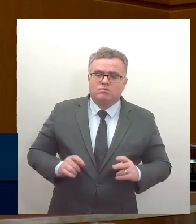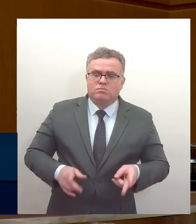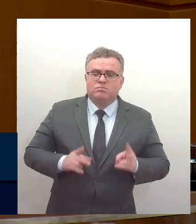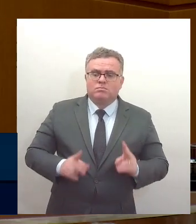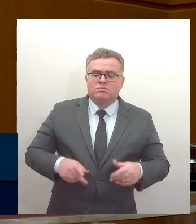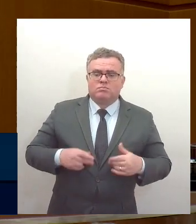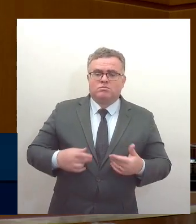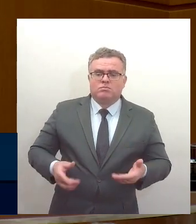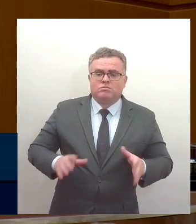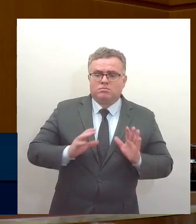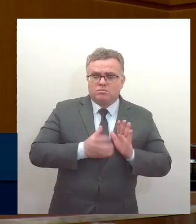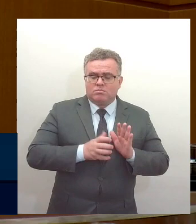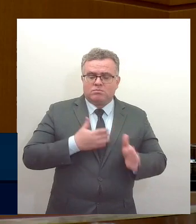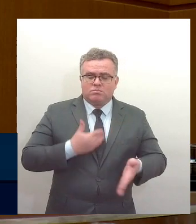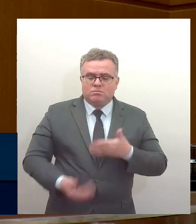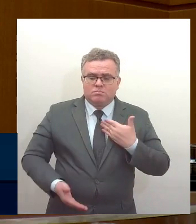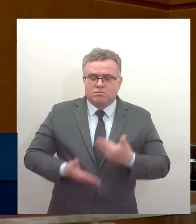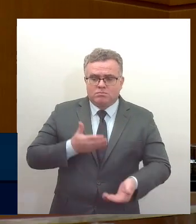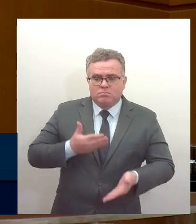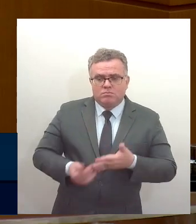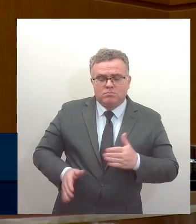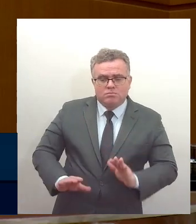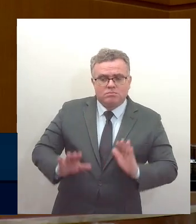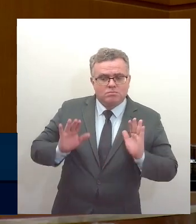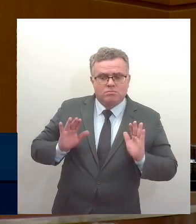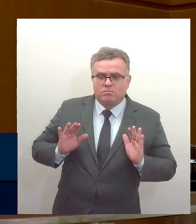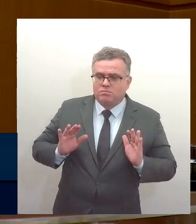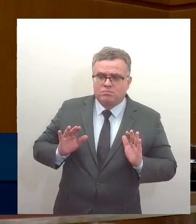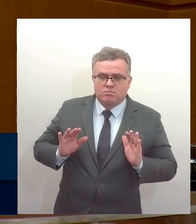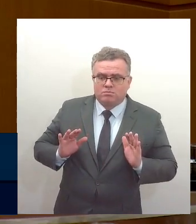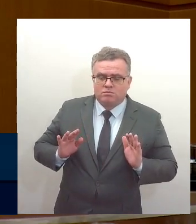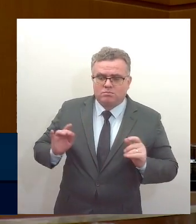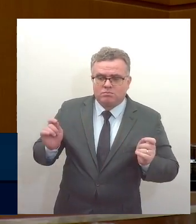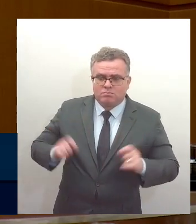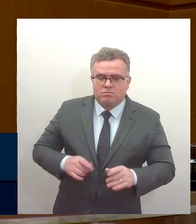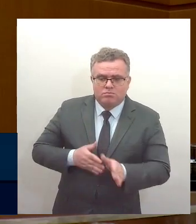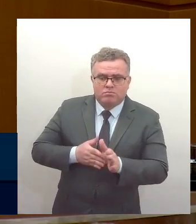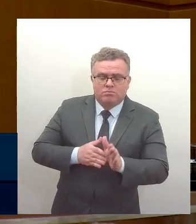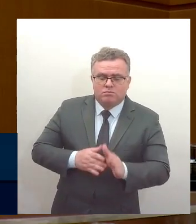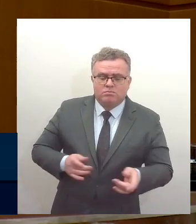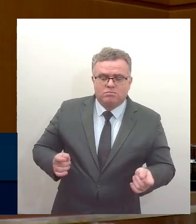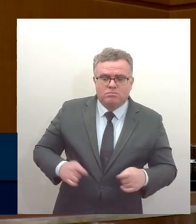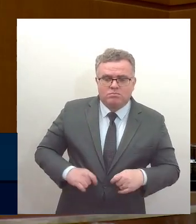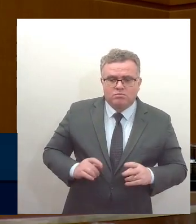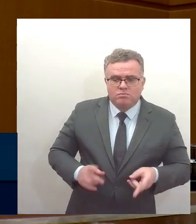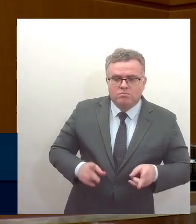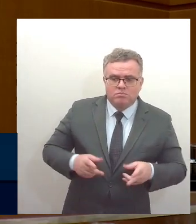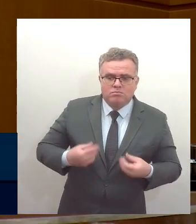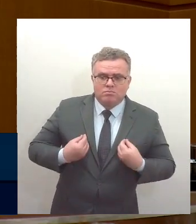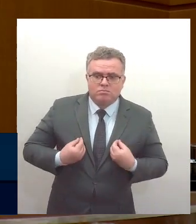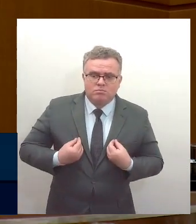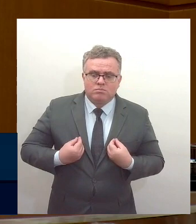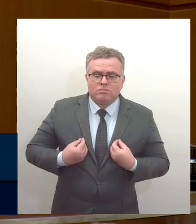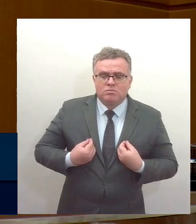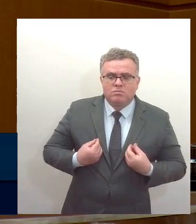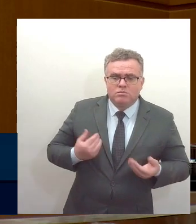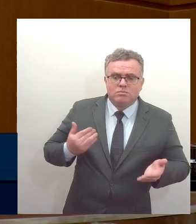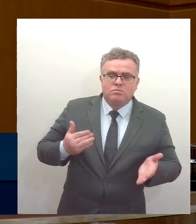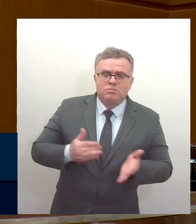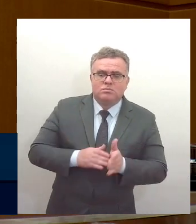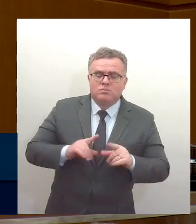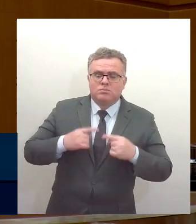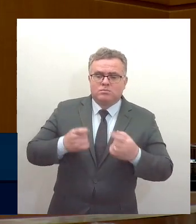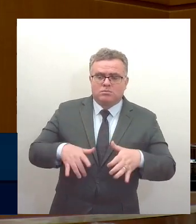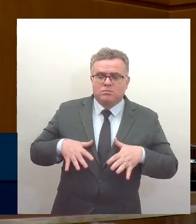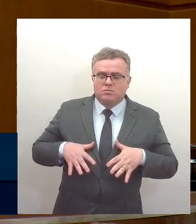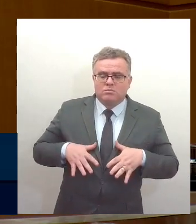qualquer coisa. Esse é o caminho. É o caminho. Como eu tive aqui, a última audiência pública que eu tive aqui, sobre crianças,